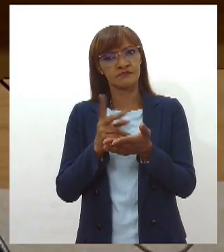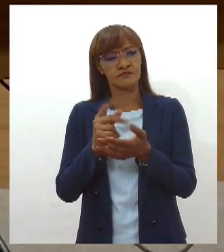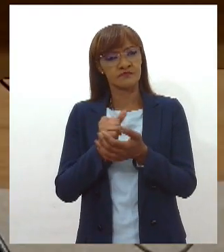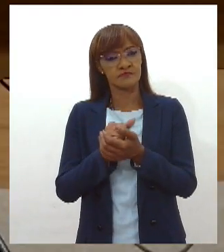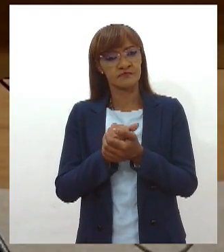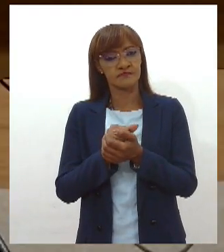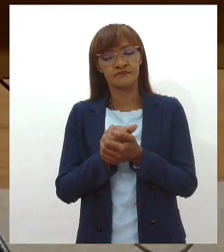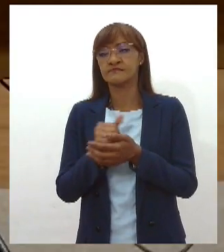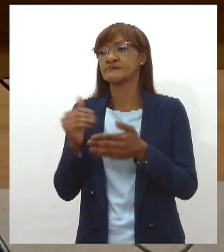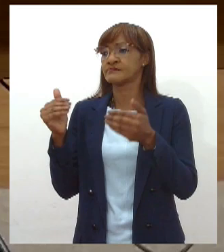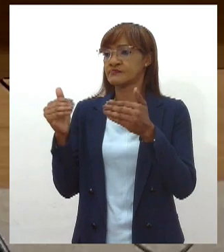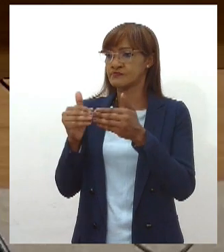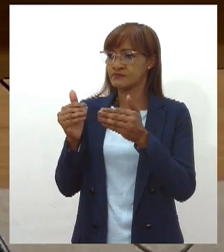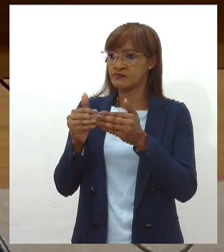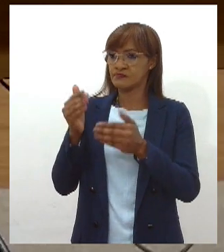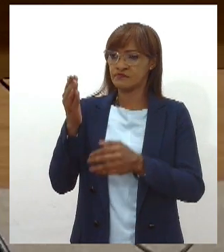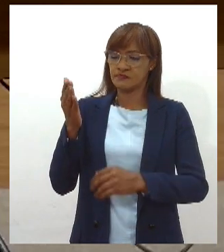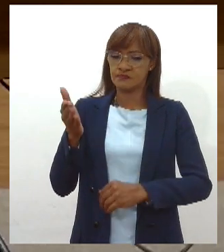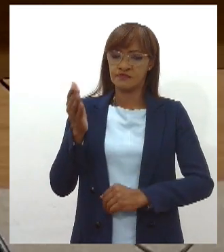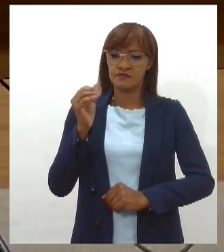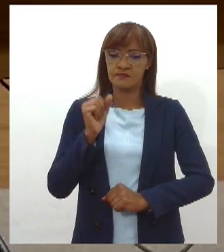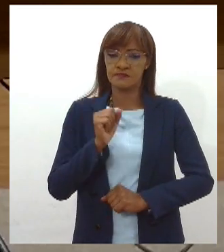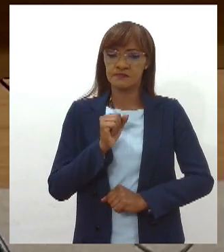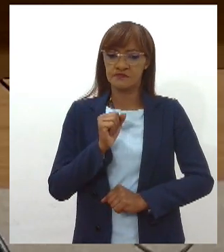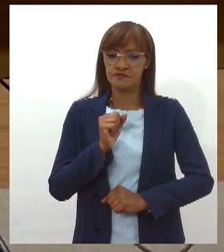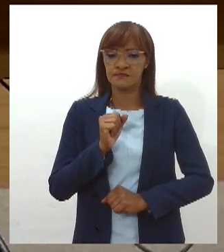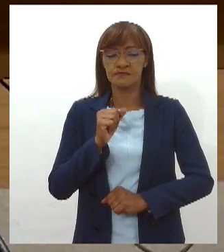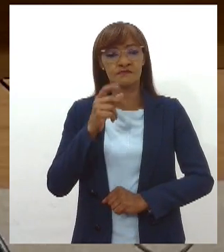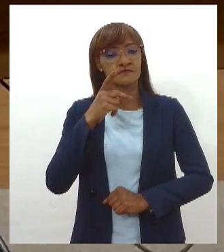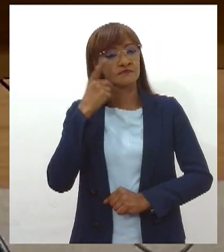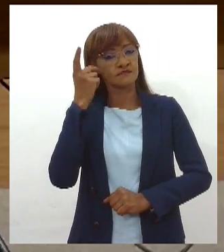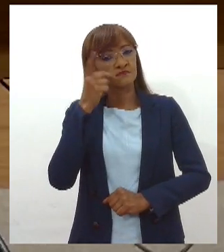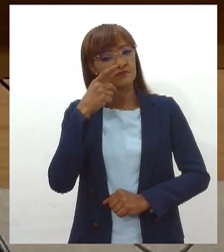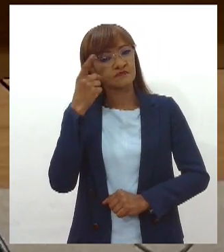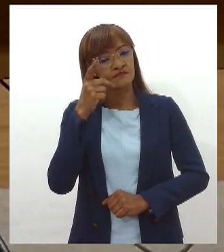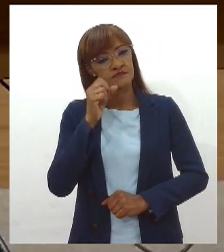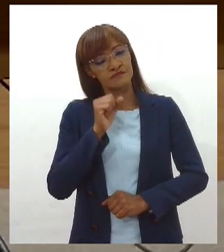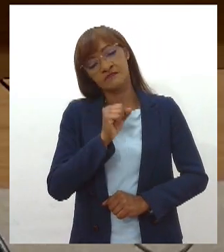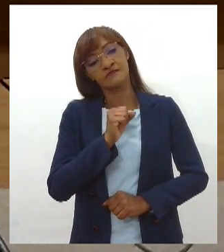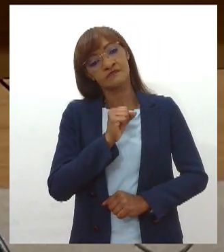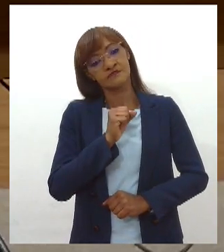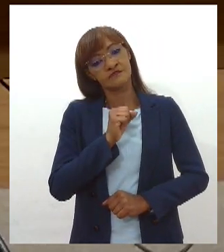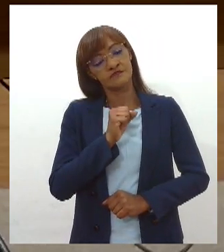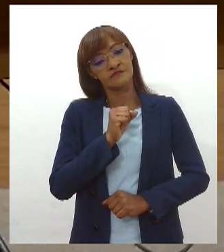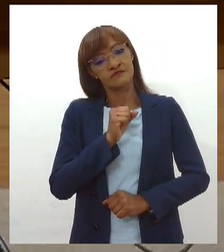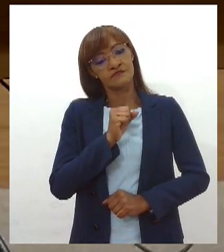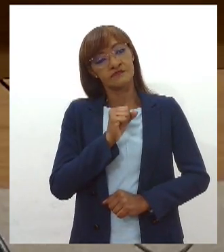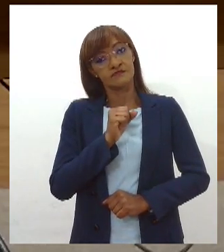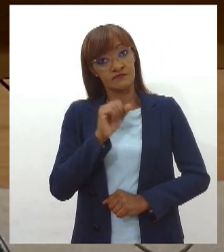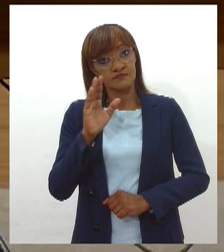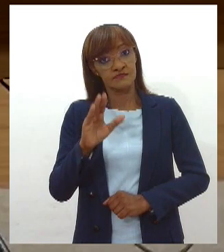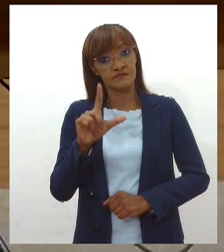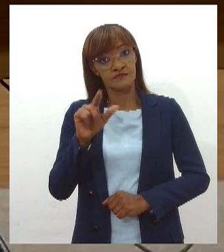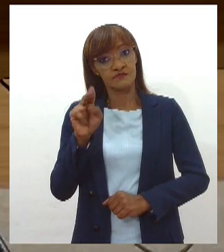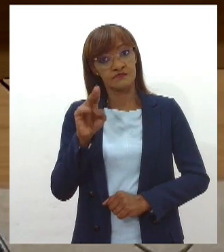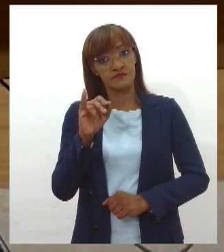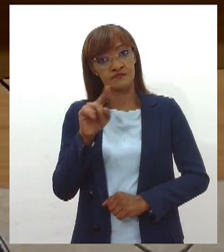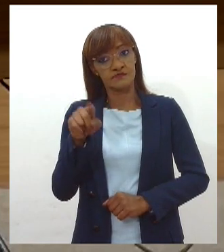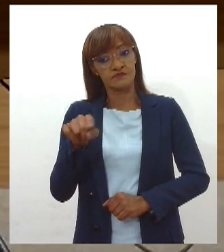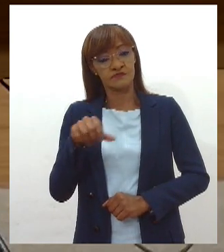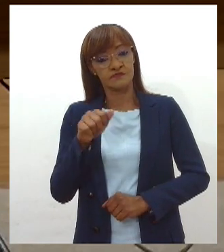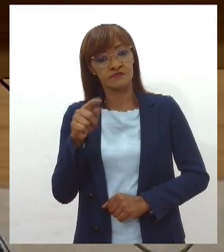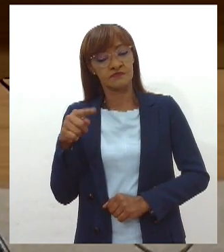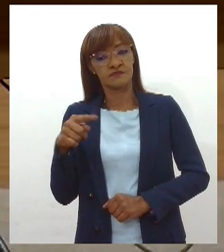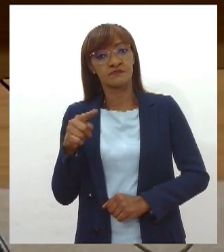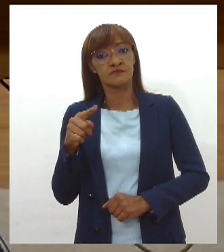o posicionamento do deputado Luciano Donald Trump, onde ele diz que o importante é a água na